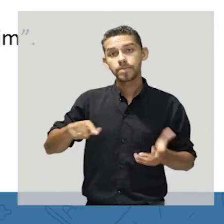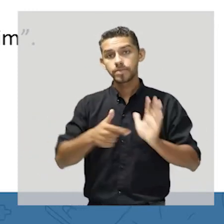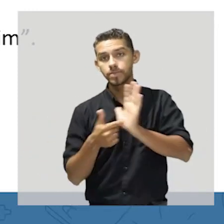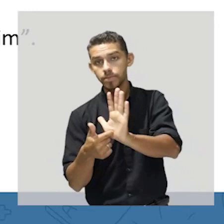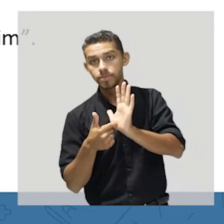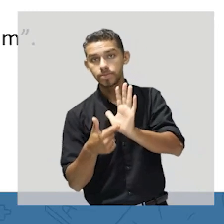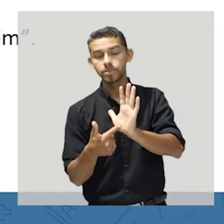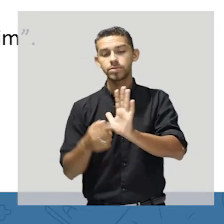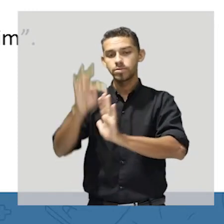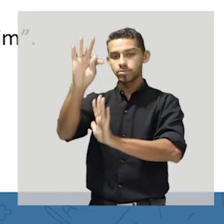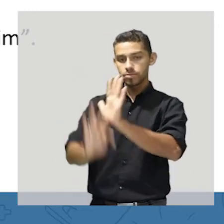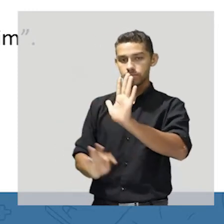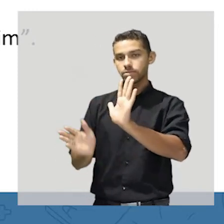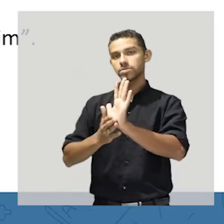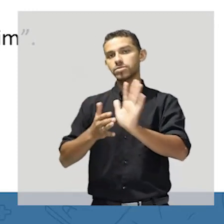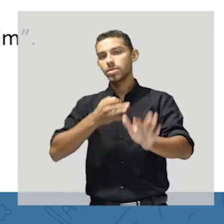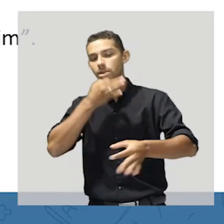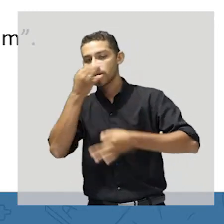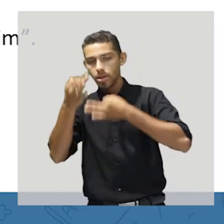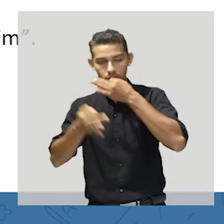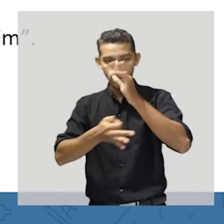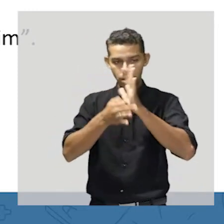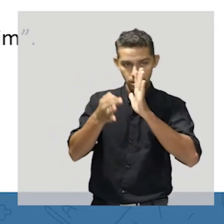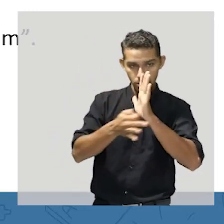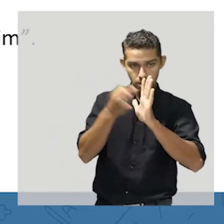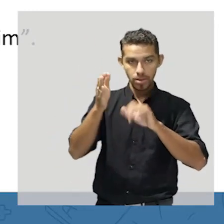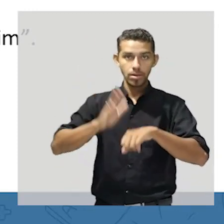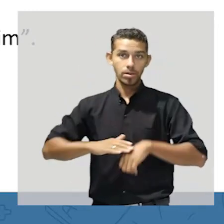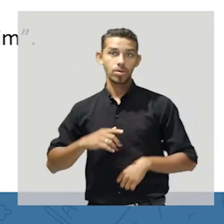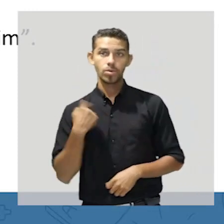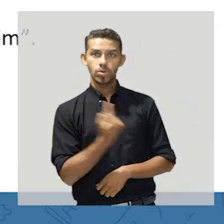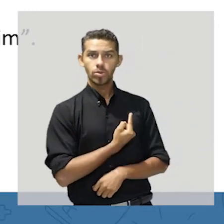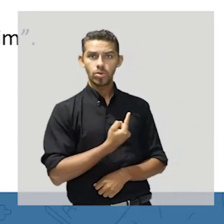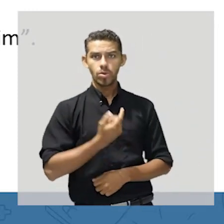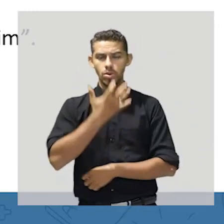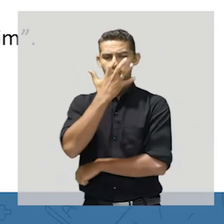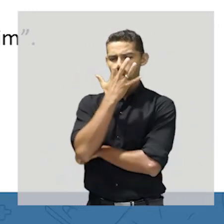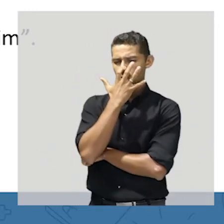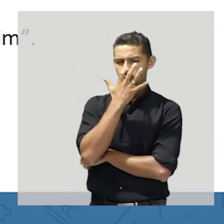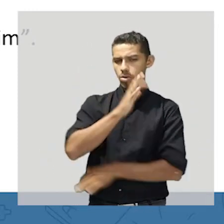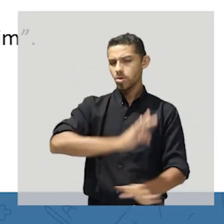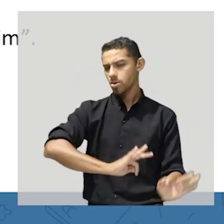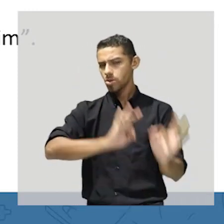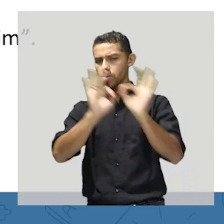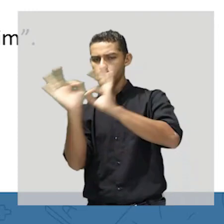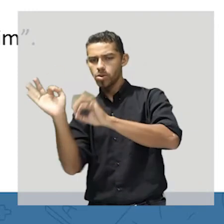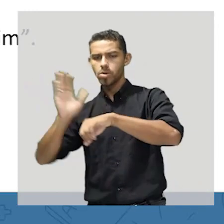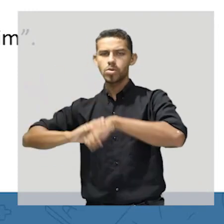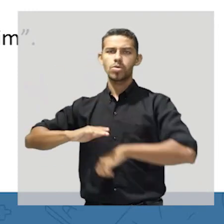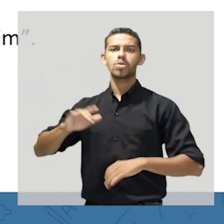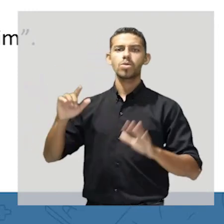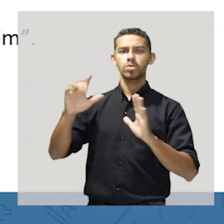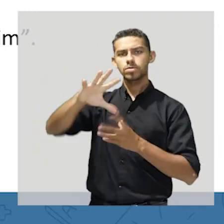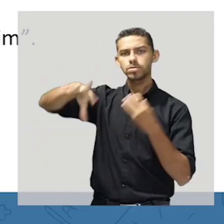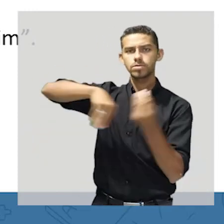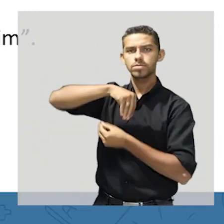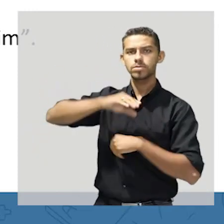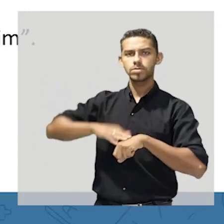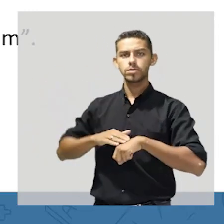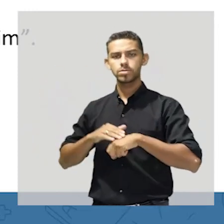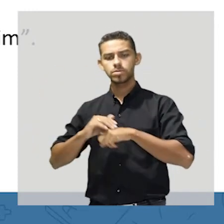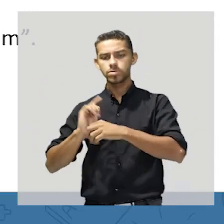apresenta em textos argumentativos lembram Aí a gente vê a questão de você poder misturar